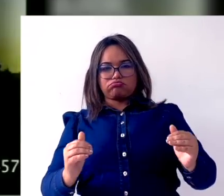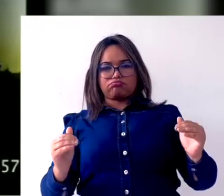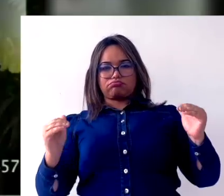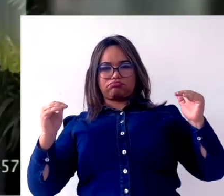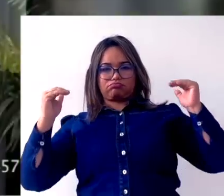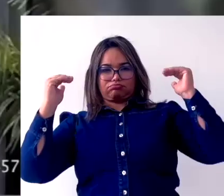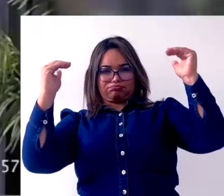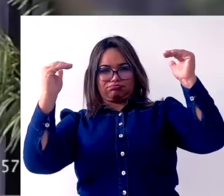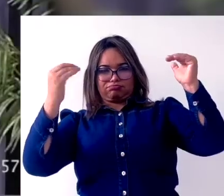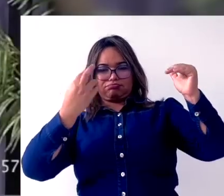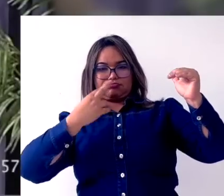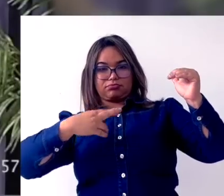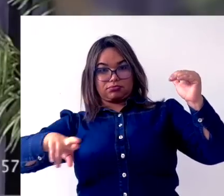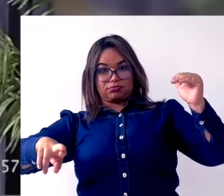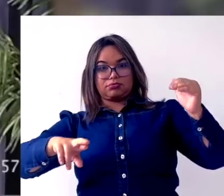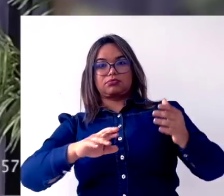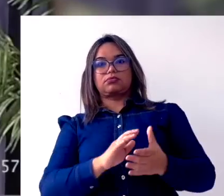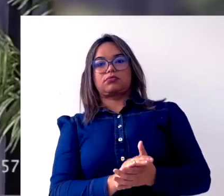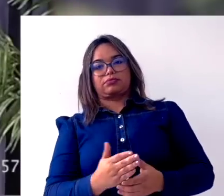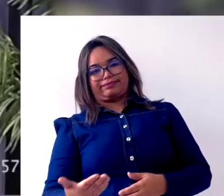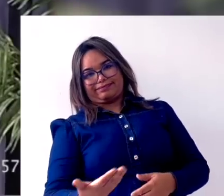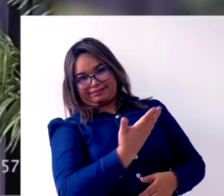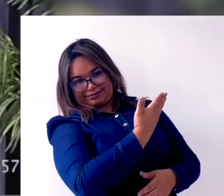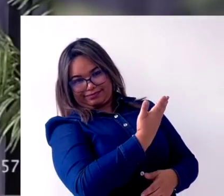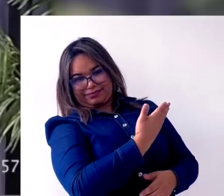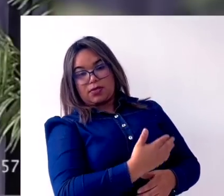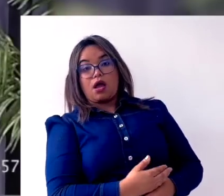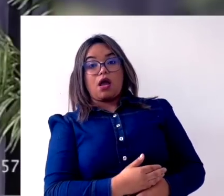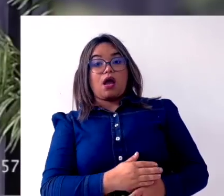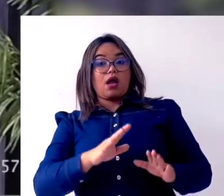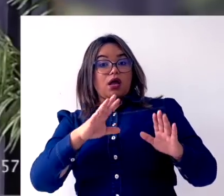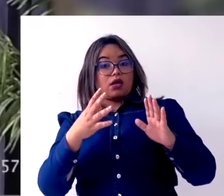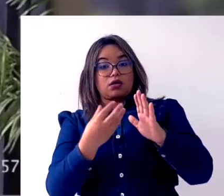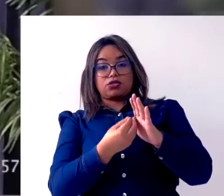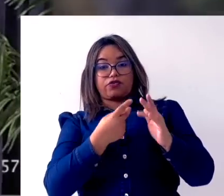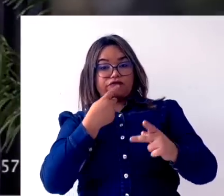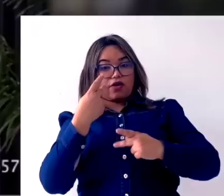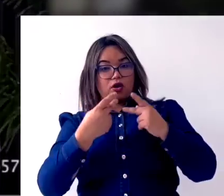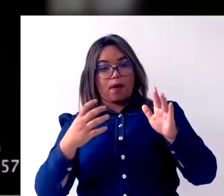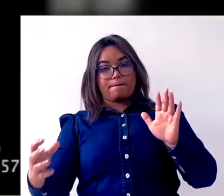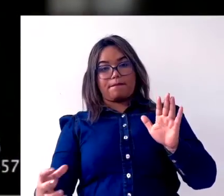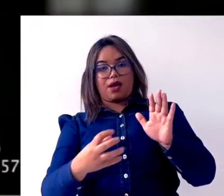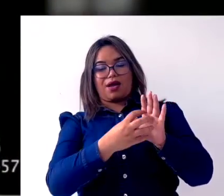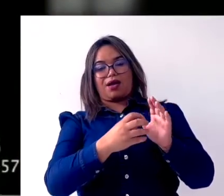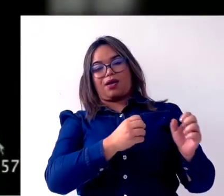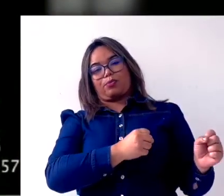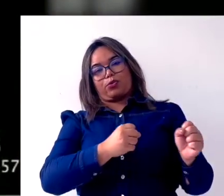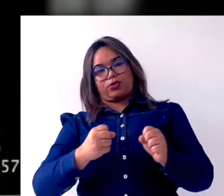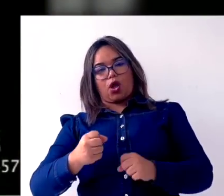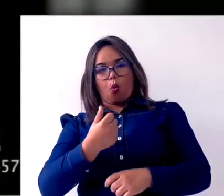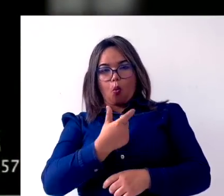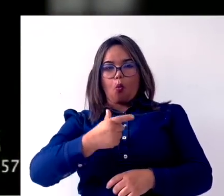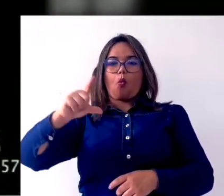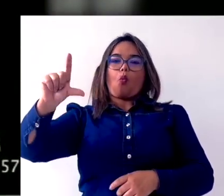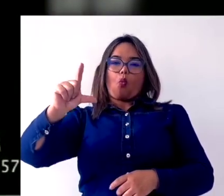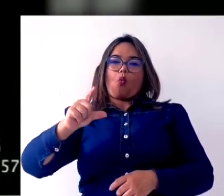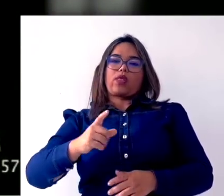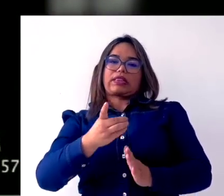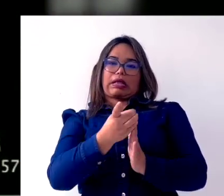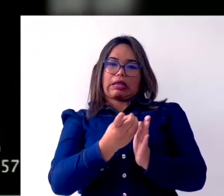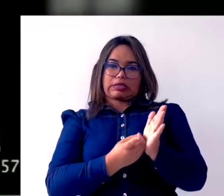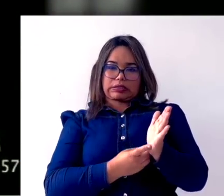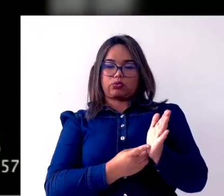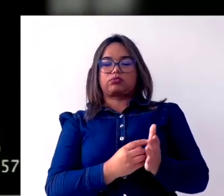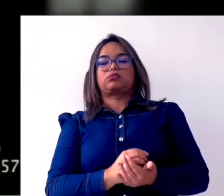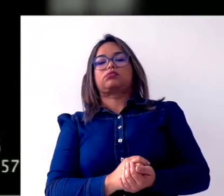assuntos religiosos. Aqui está. A Igreja está dizendo qual é a marca do seu poder. Há uma outra declaração interessante no